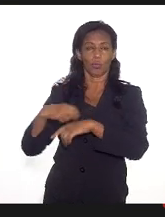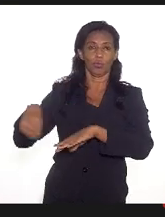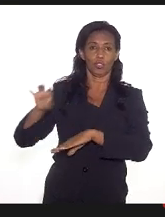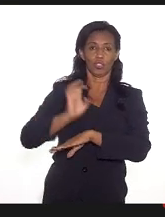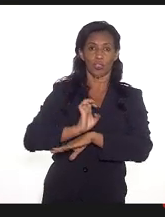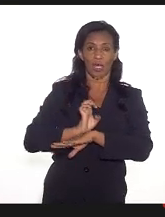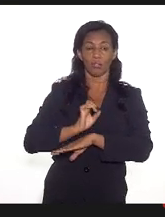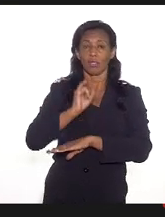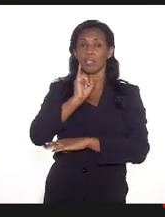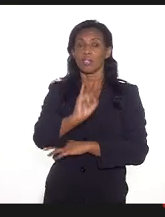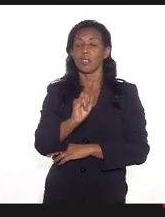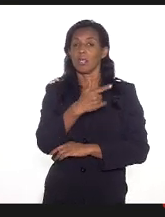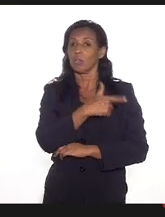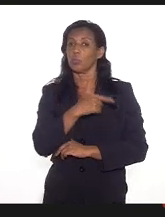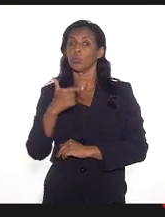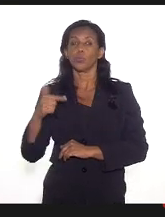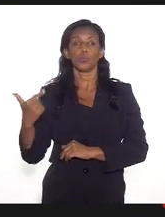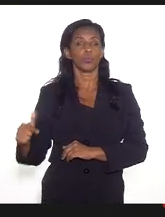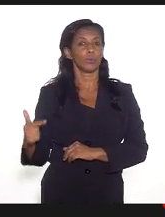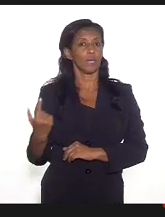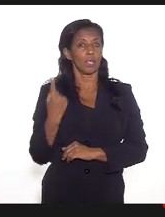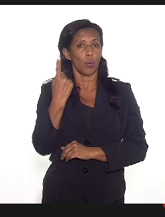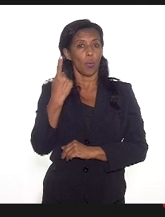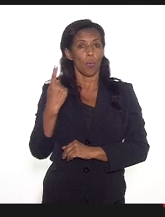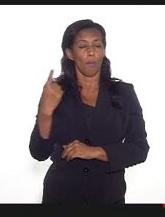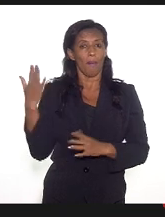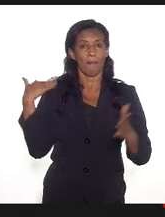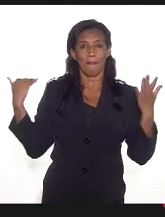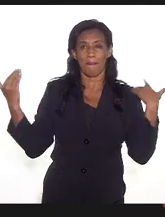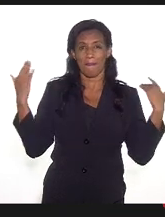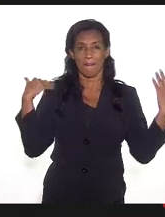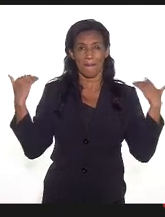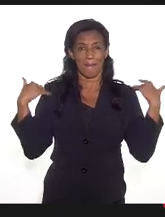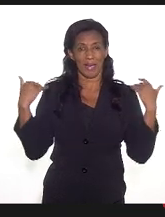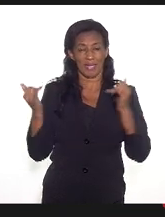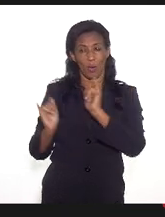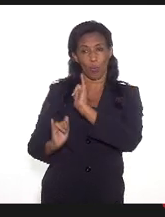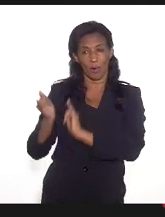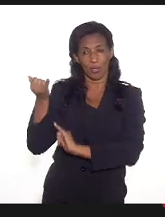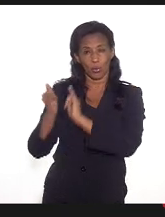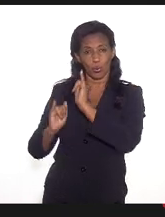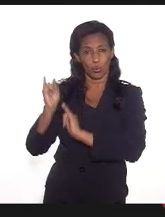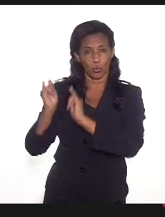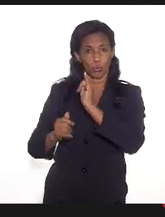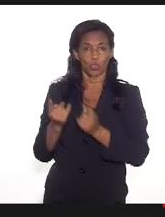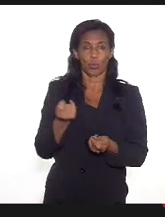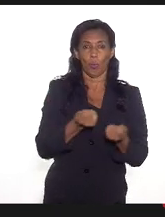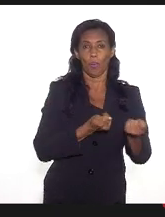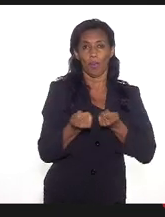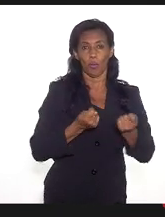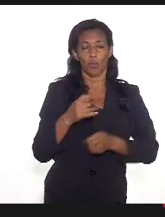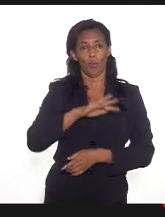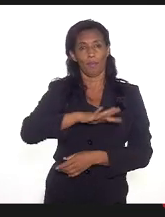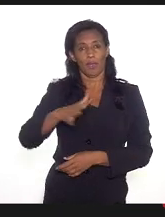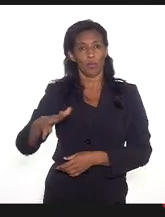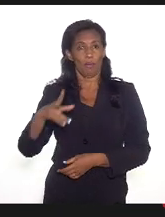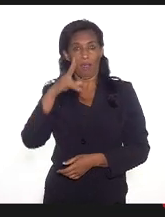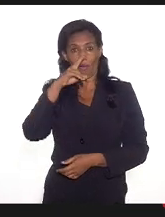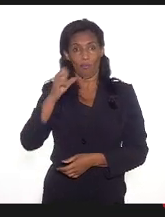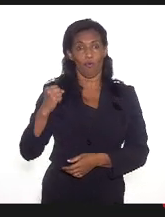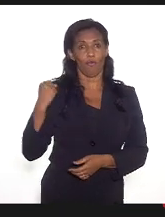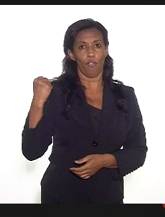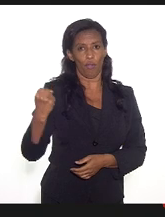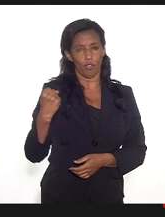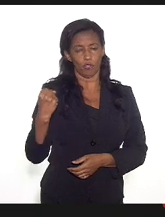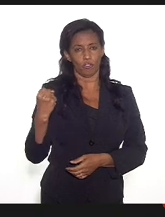Estado, se nós não tivermos uma marinha mercante, uma indústria marítima, uma economia do mar forte. Então,